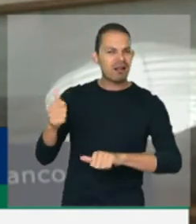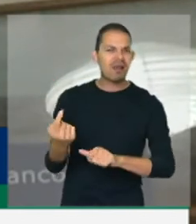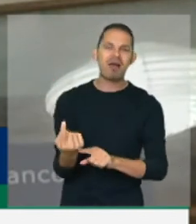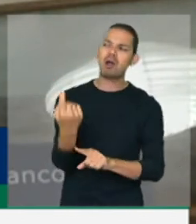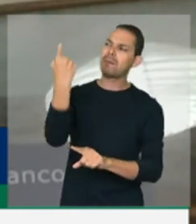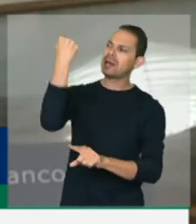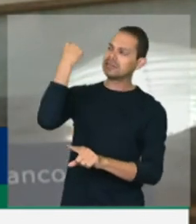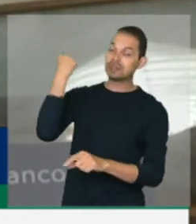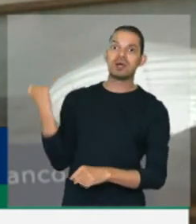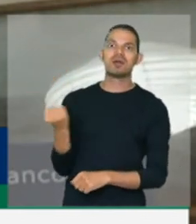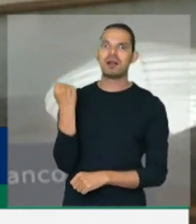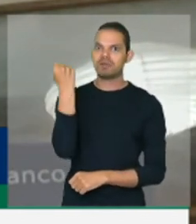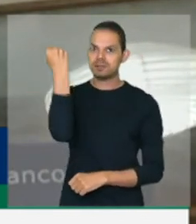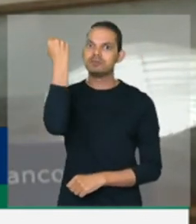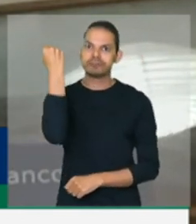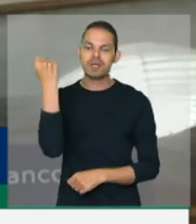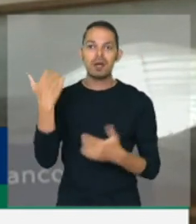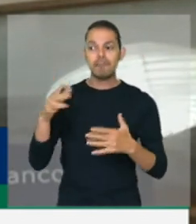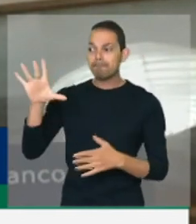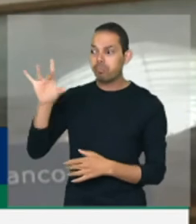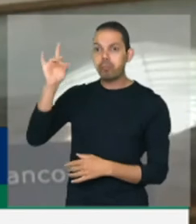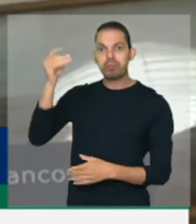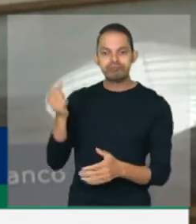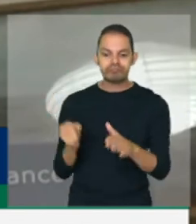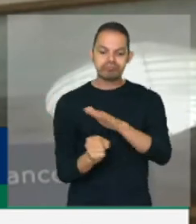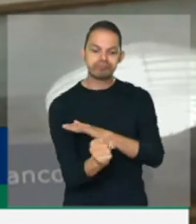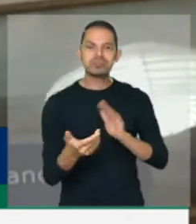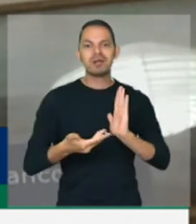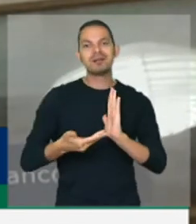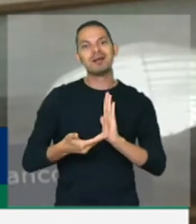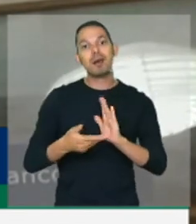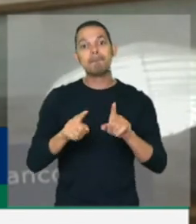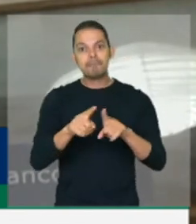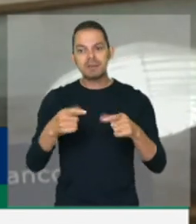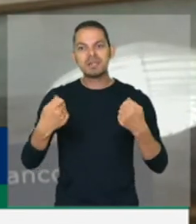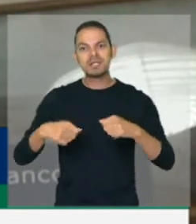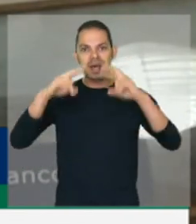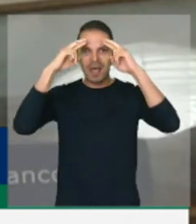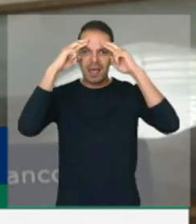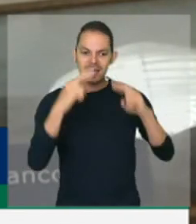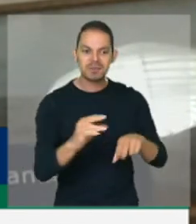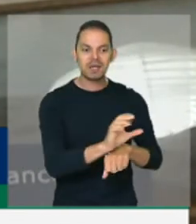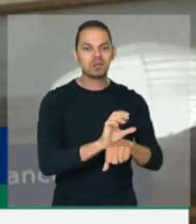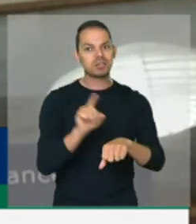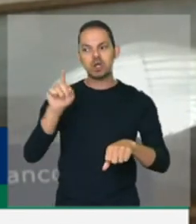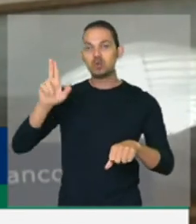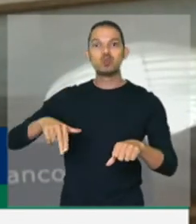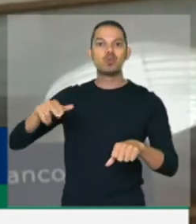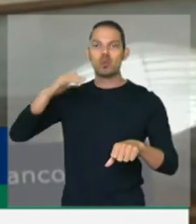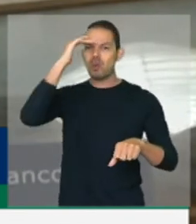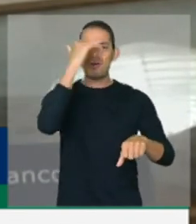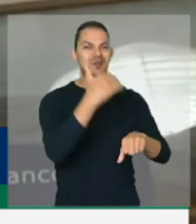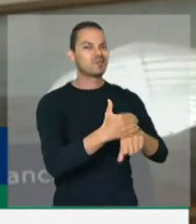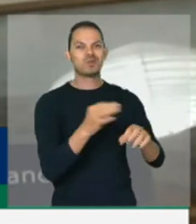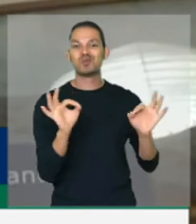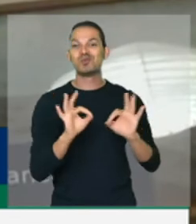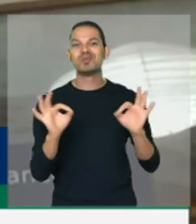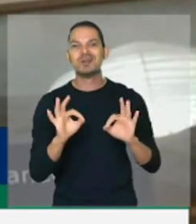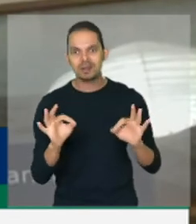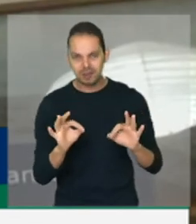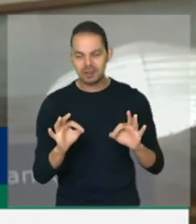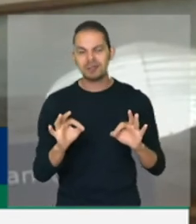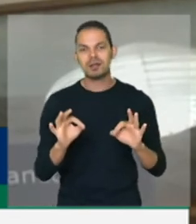que é muito grave, inclusive. Mas ele foi eleito. Mas ao ser eleito, ele tem que respeitar a Constituição, coisa que ele nunca fez. E essa é uma questão